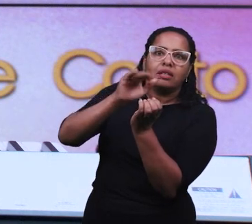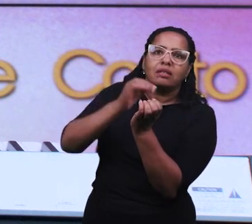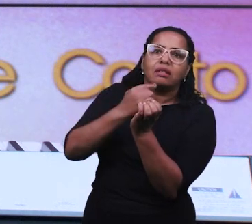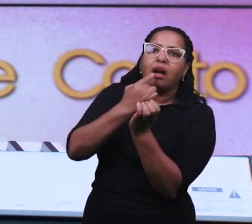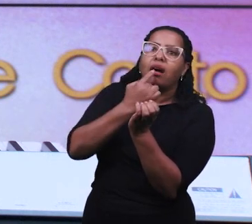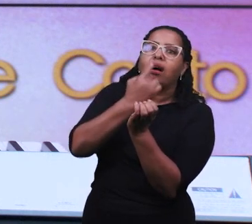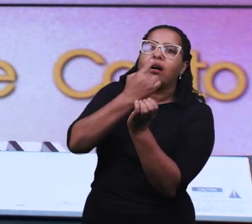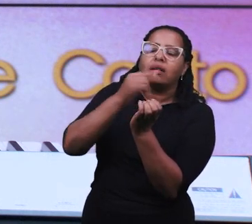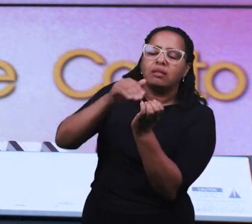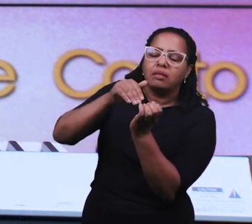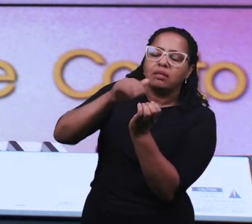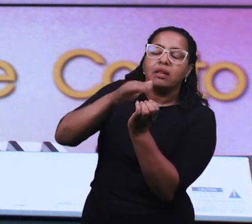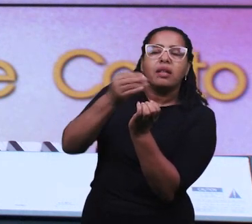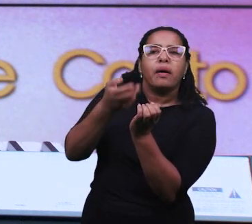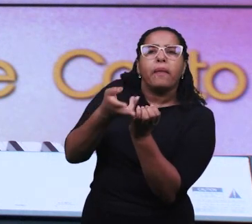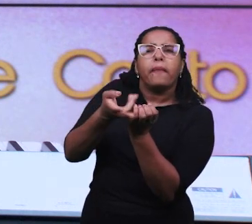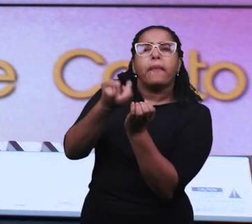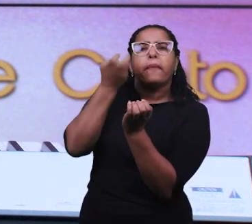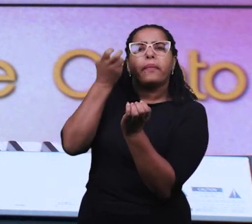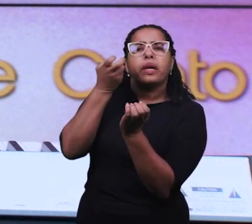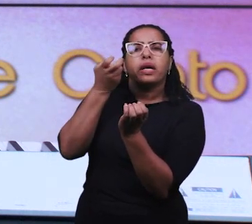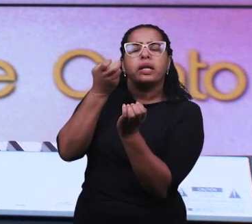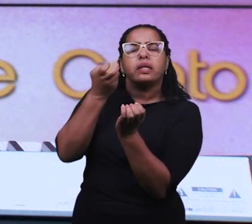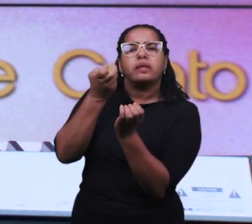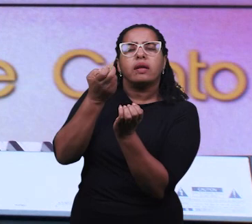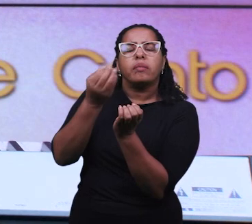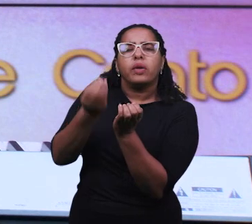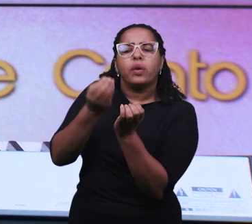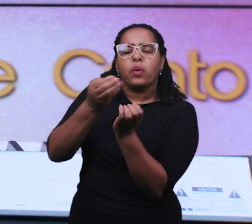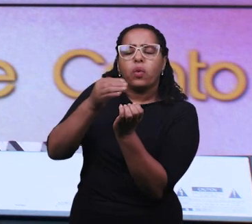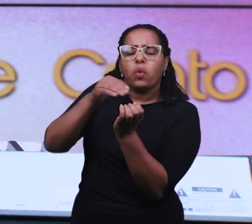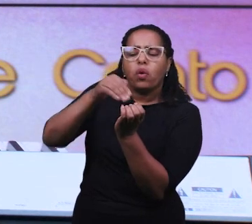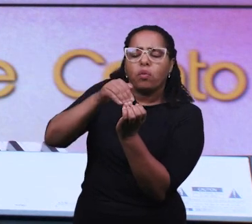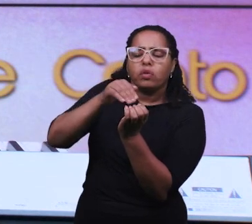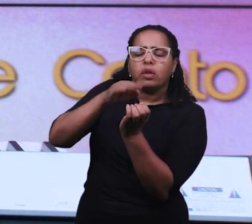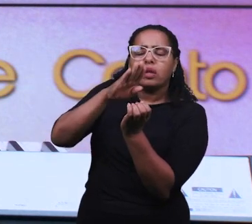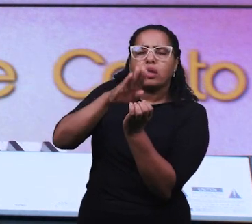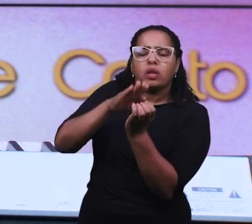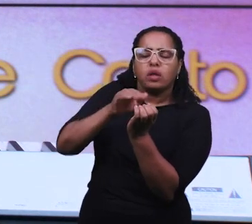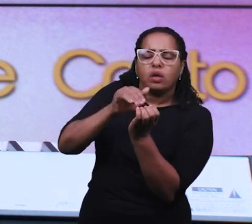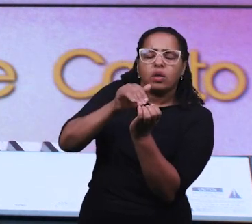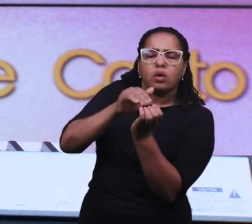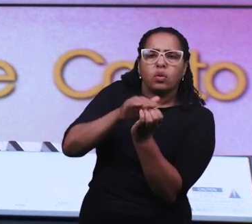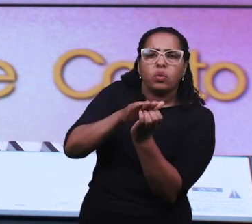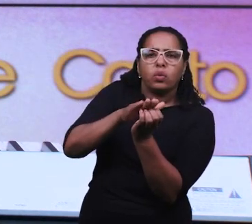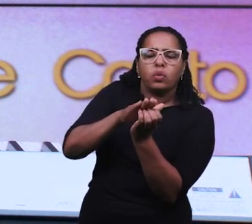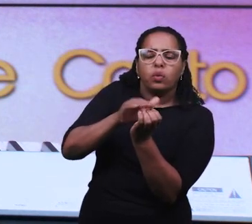sempre precisamos perceber o posicionamento das musculaturas, ok?